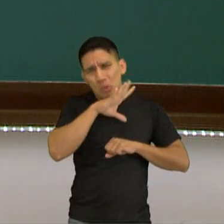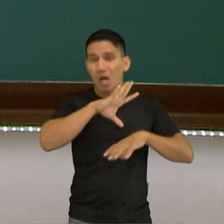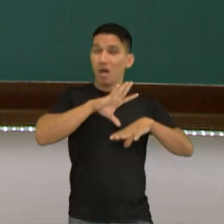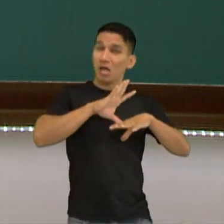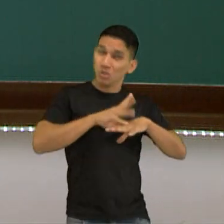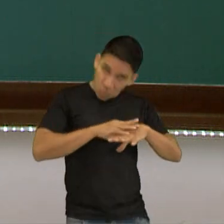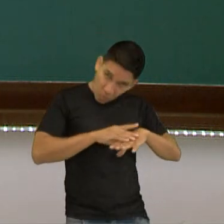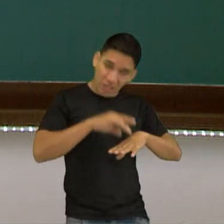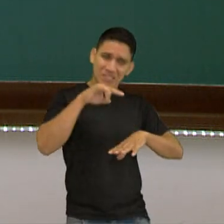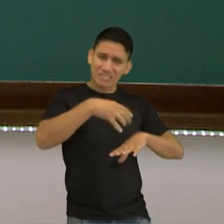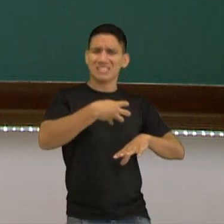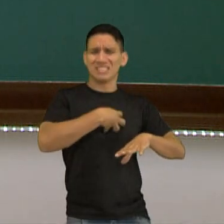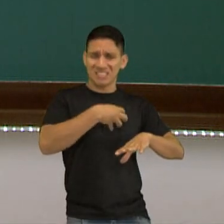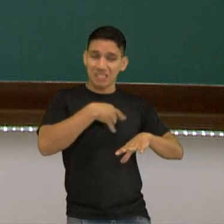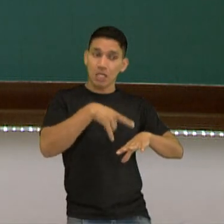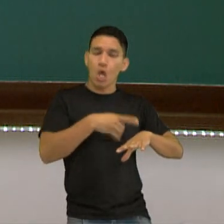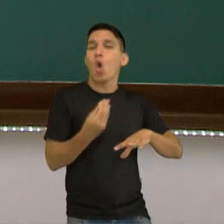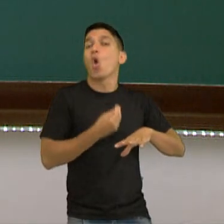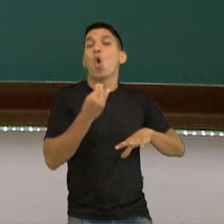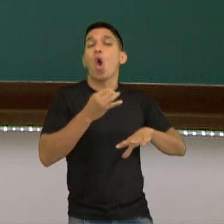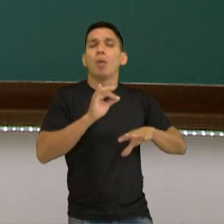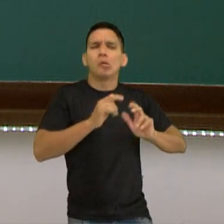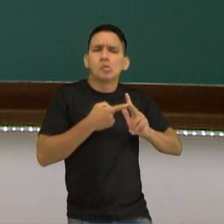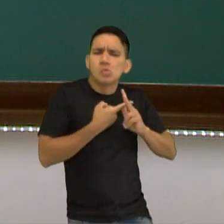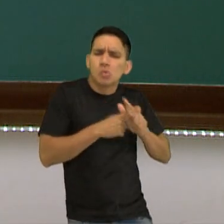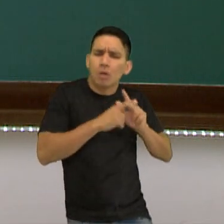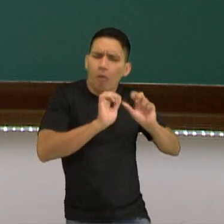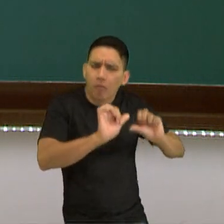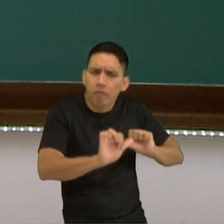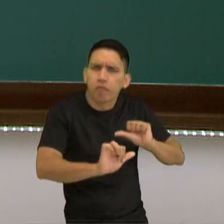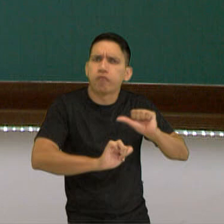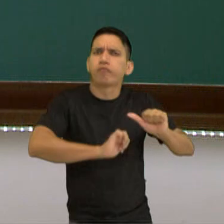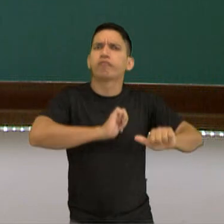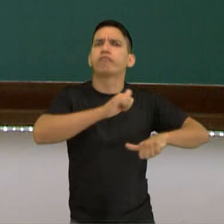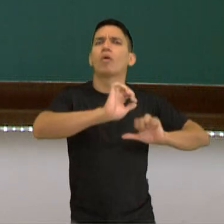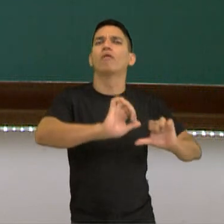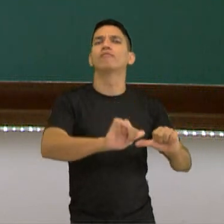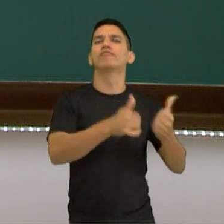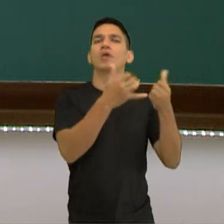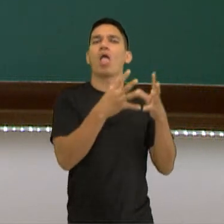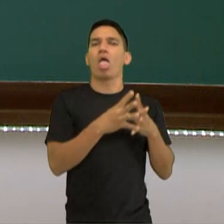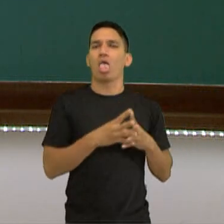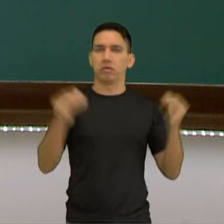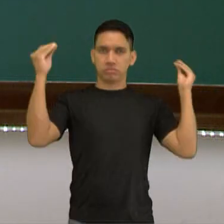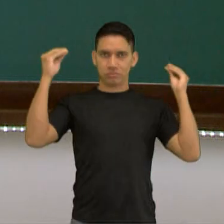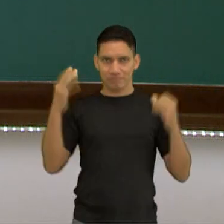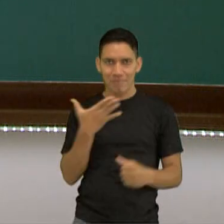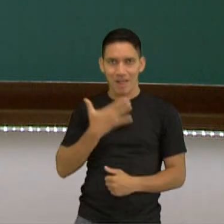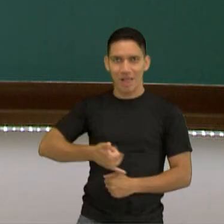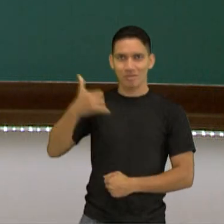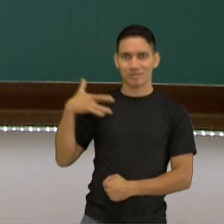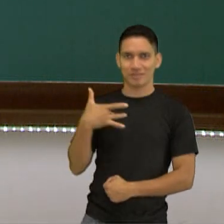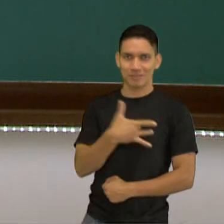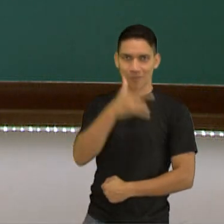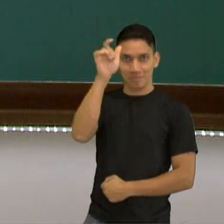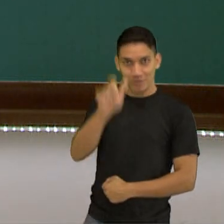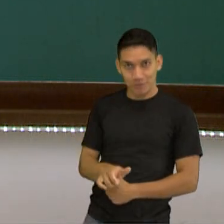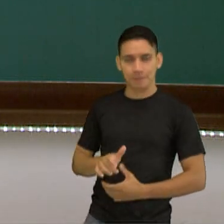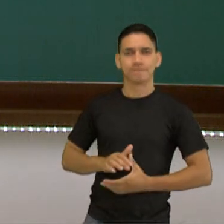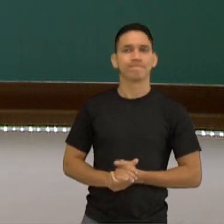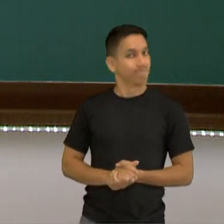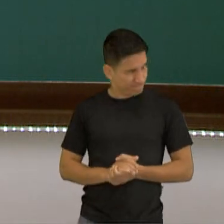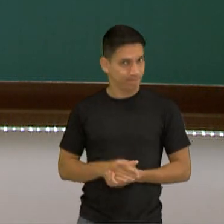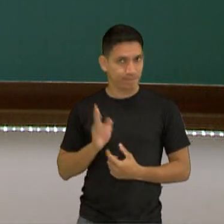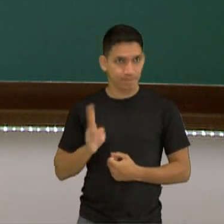os sintomas e o que pode ser feito para amenizar e melhorar a saúde dessa pessoa. Então